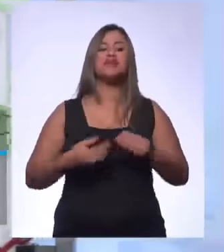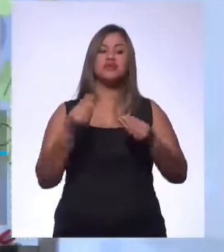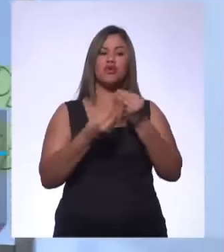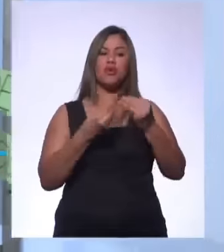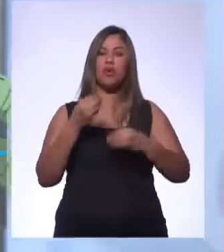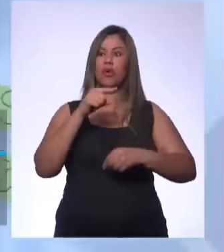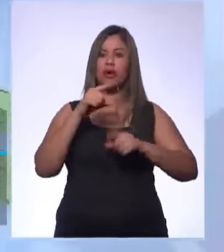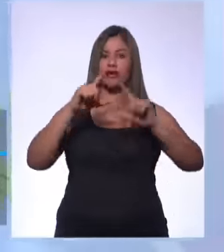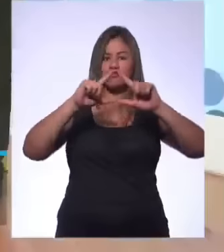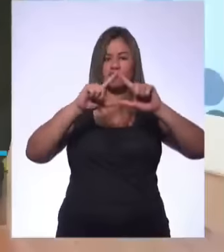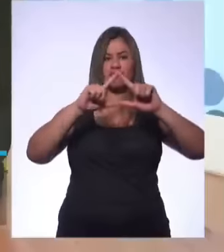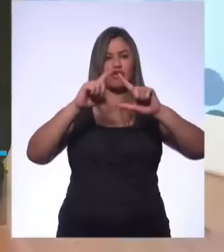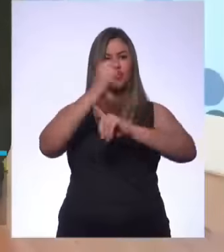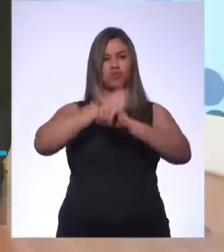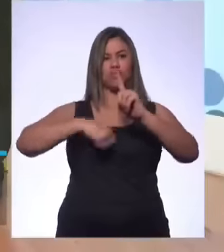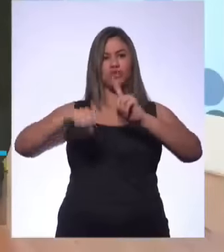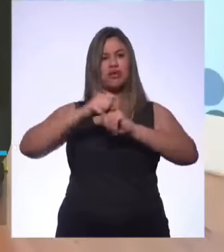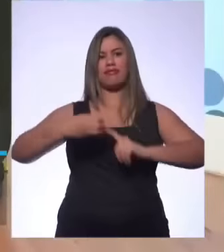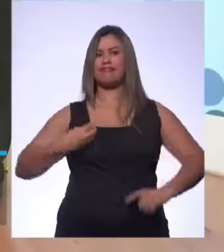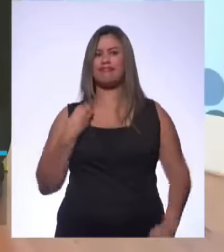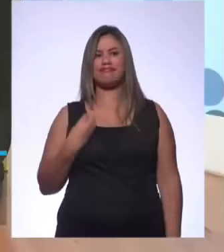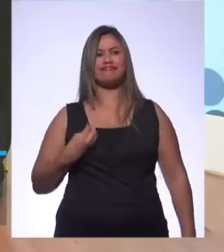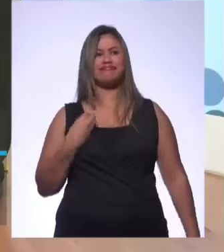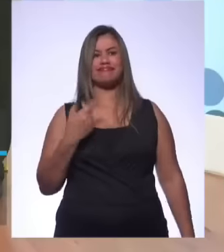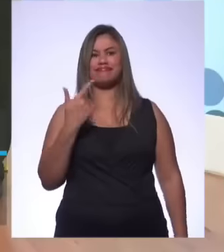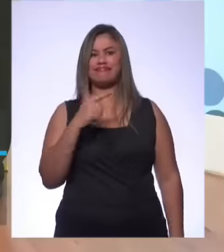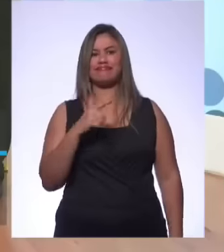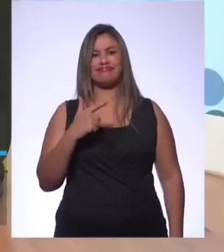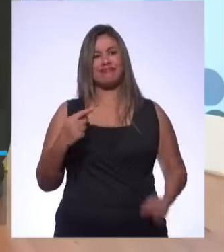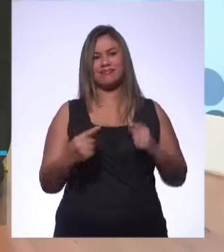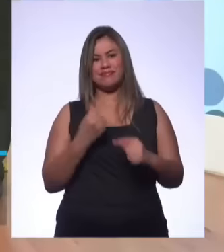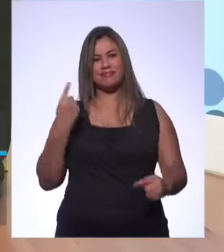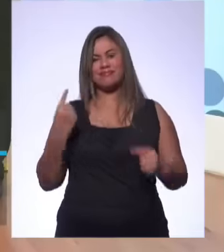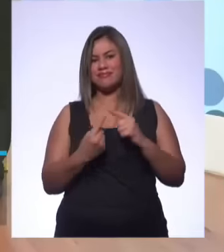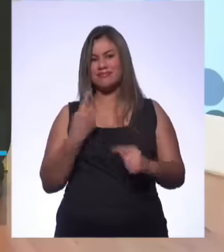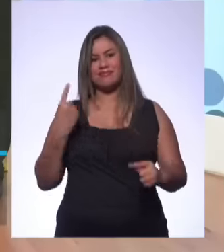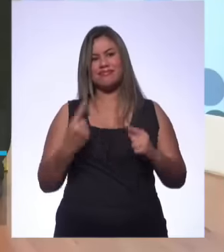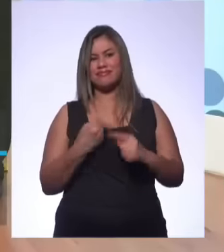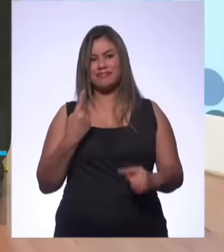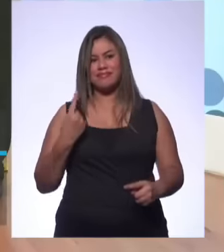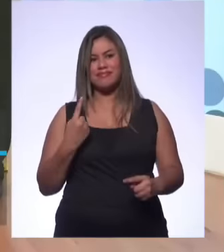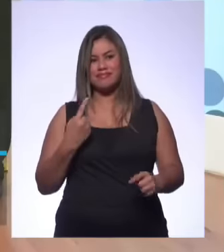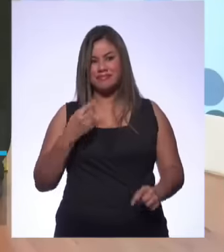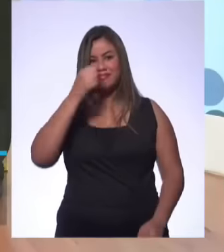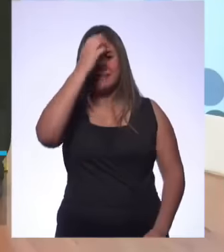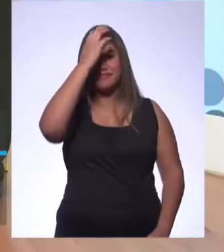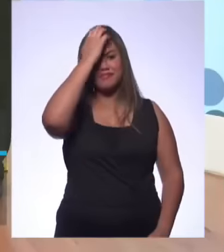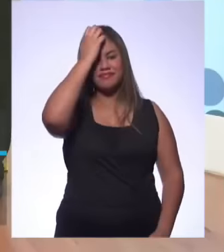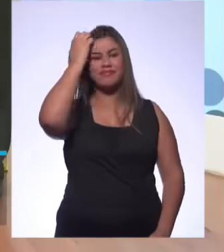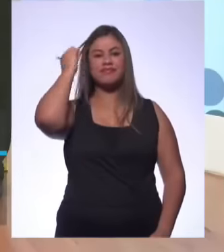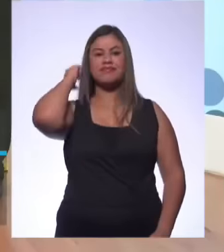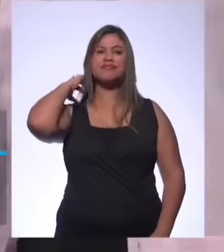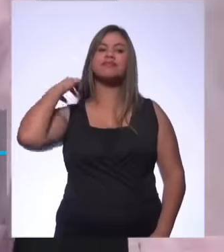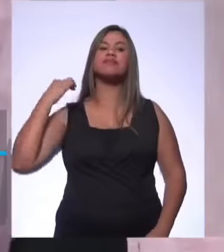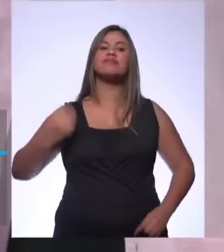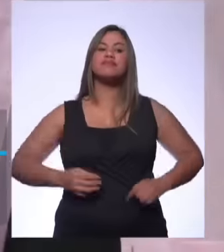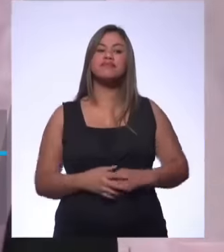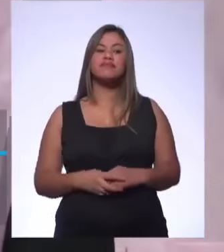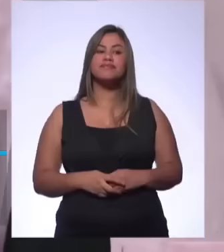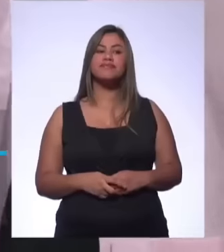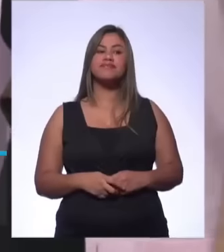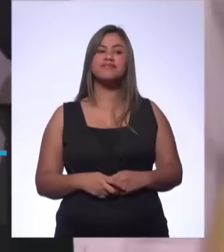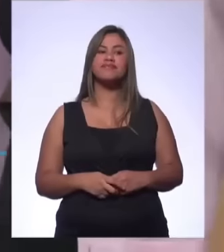lugar nessa sociedade aqui, ó. Eles não cabem aqui, certo? Eles não vão caber aqui.